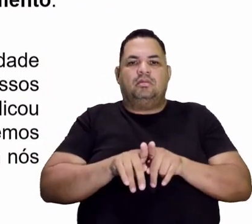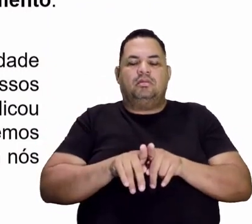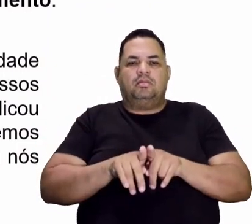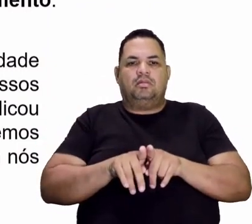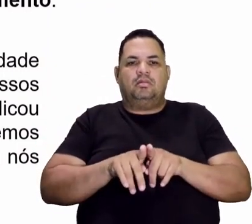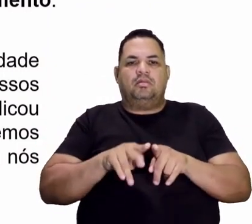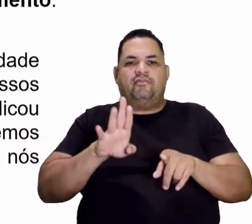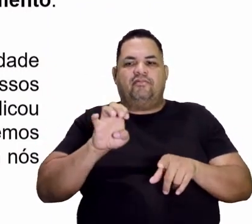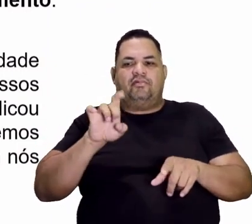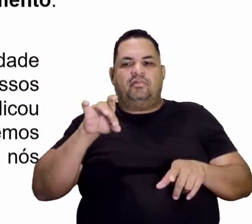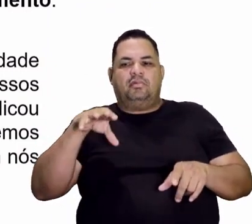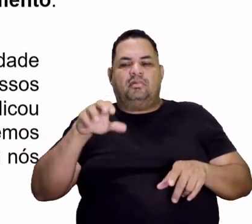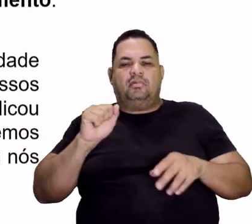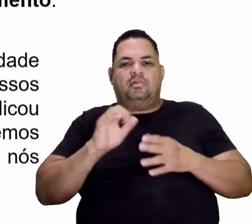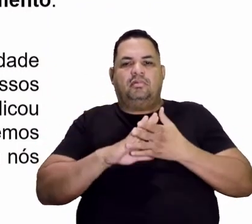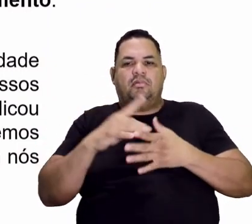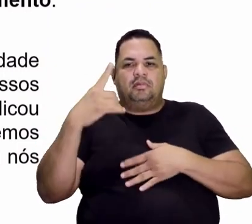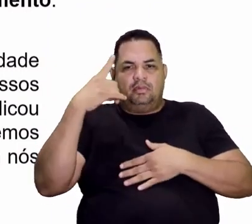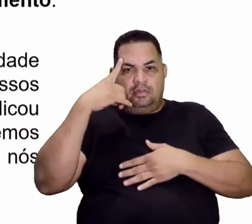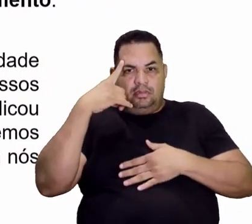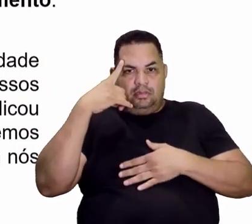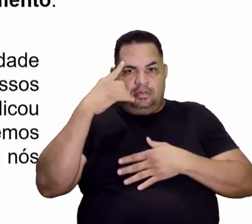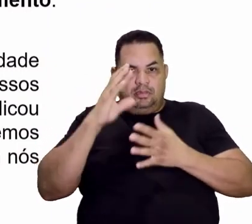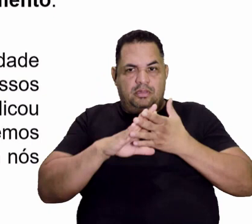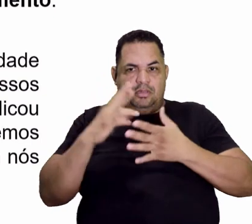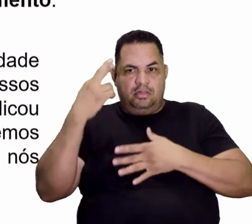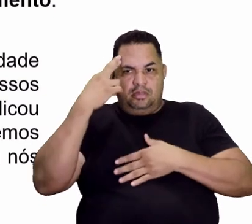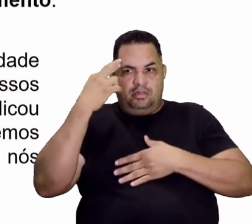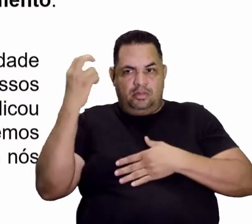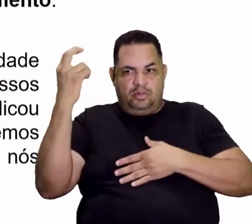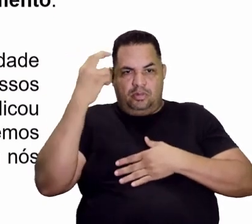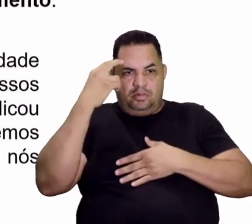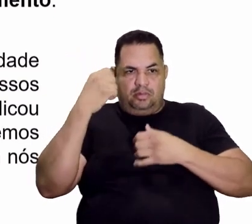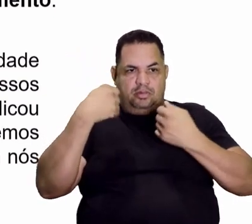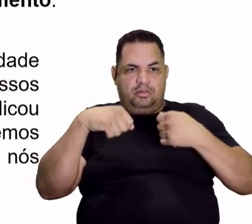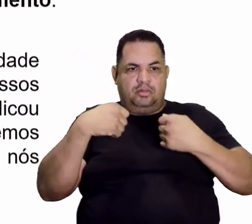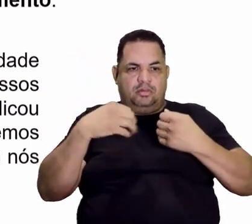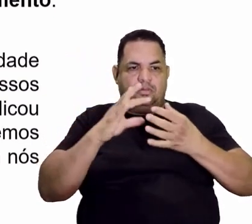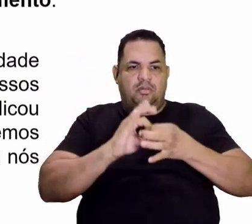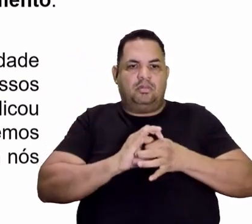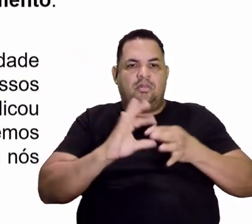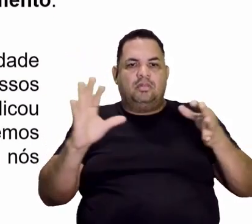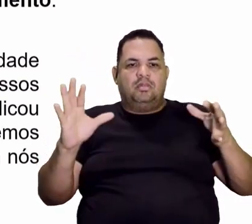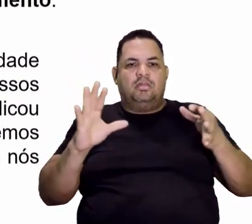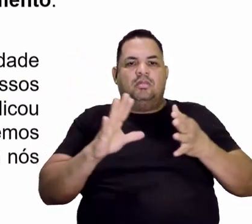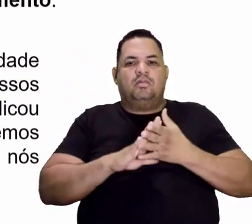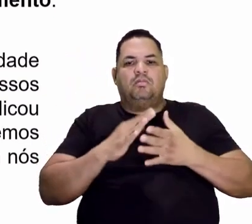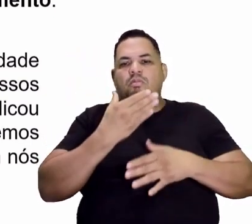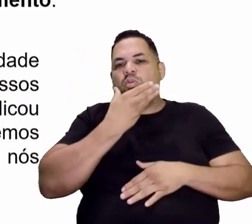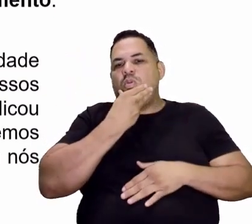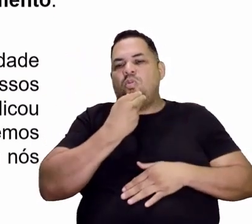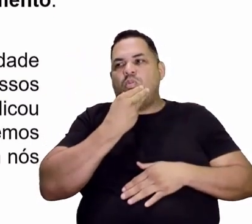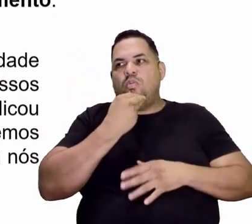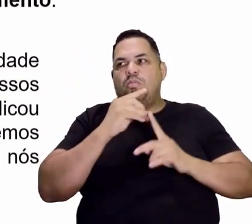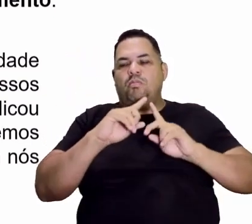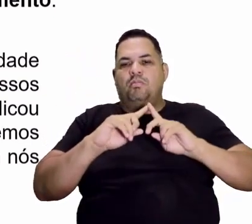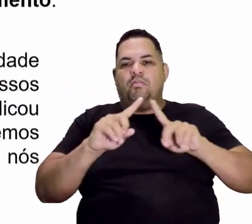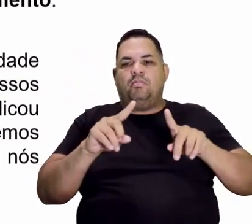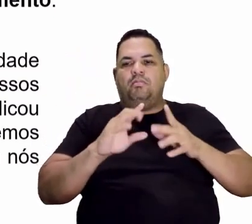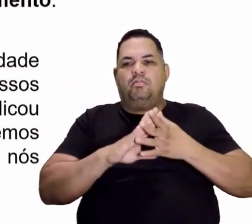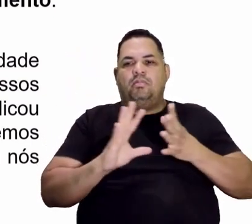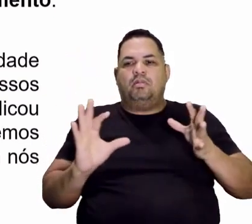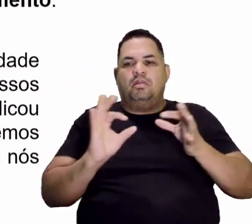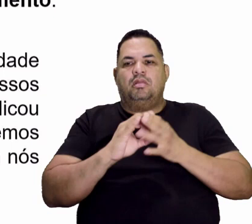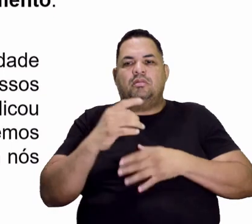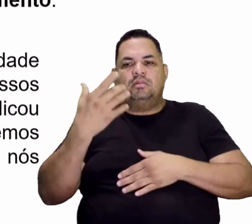tá? Pensava que o triunfo da razão e da alta cultura era necessário para a libertação do homem.